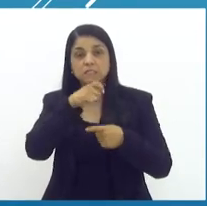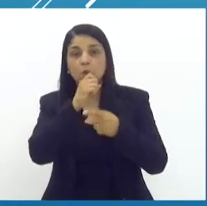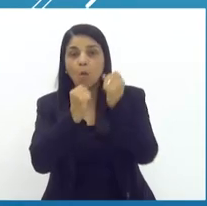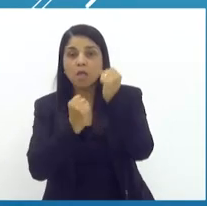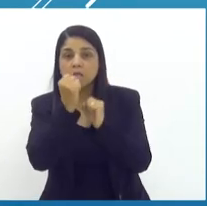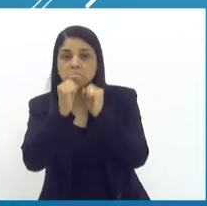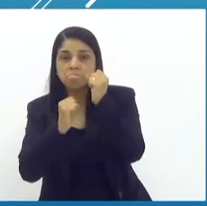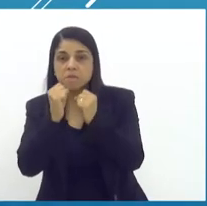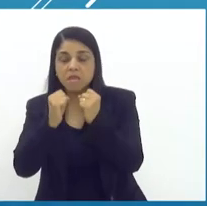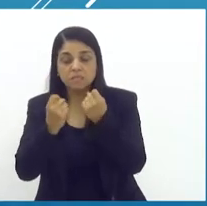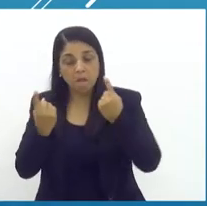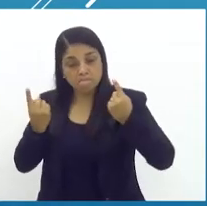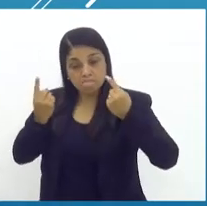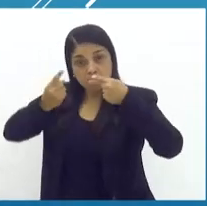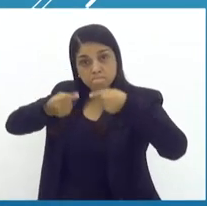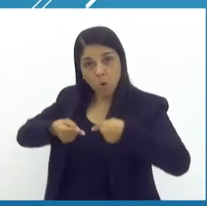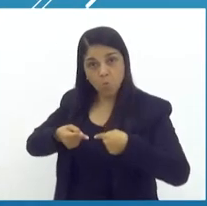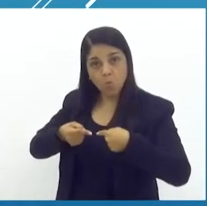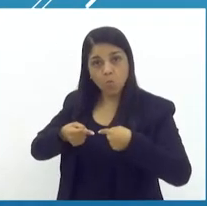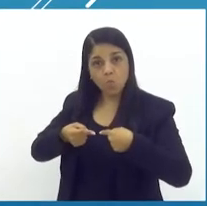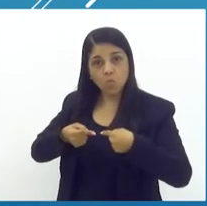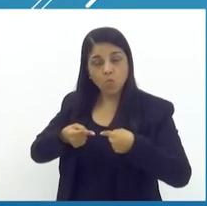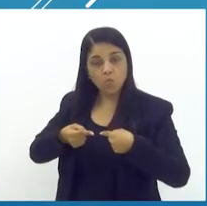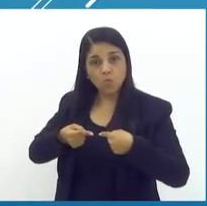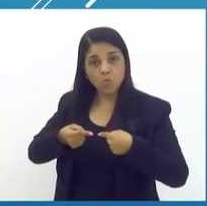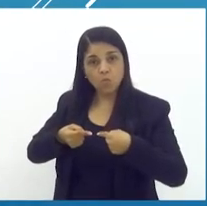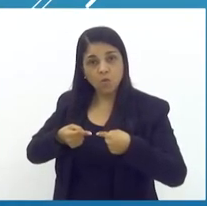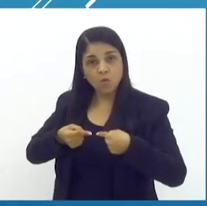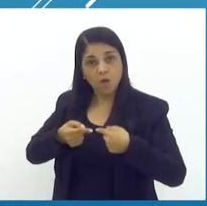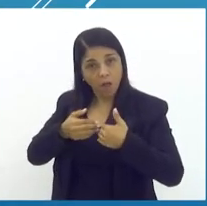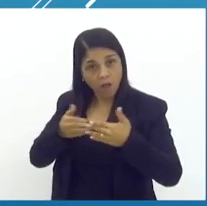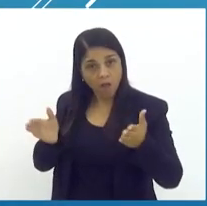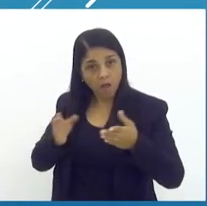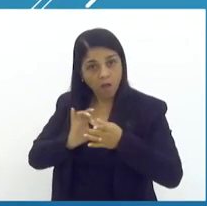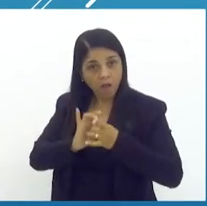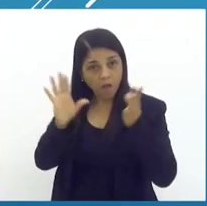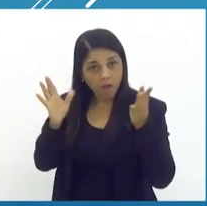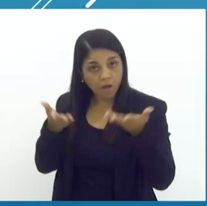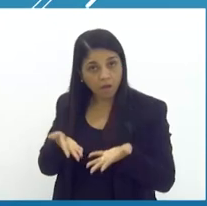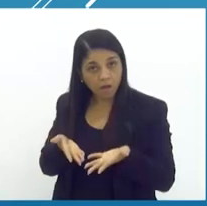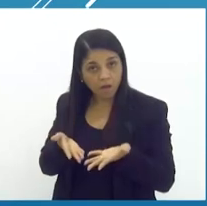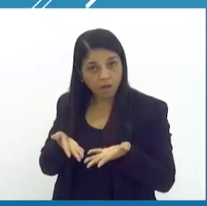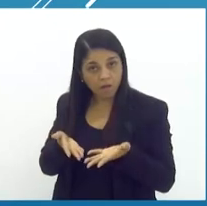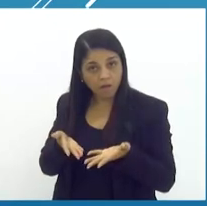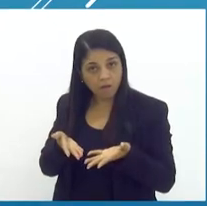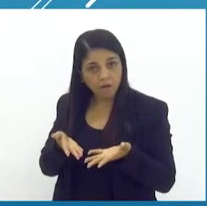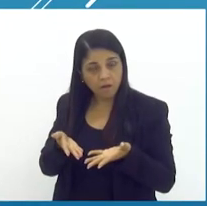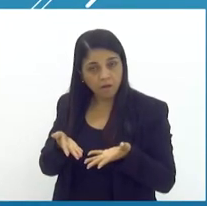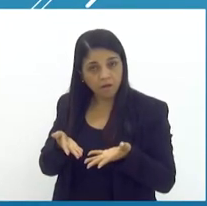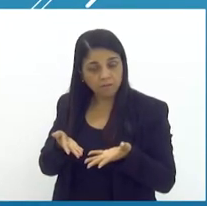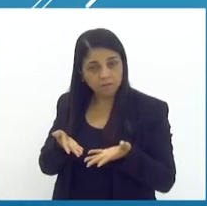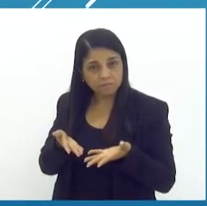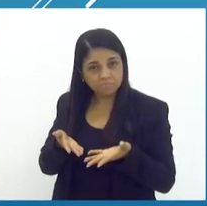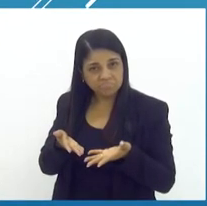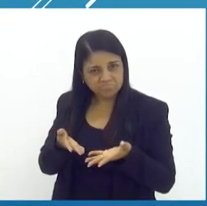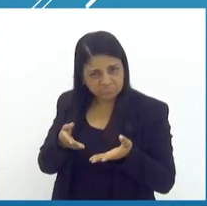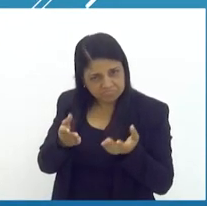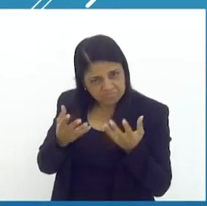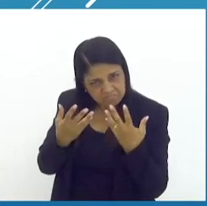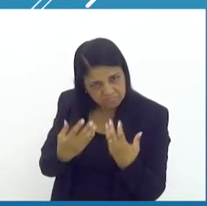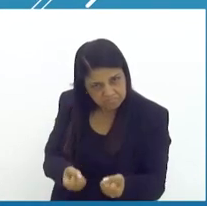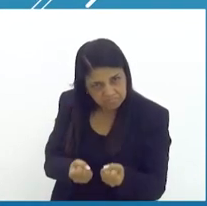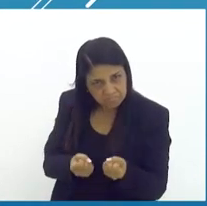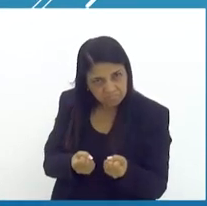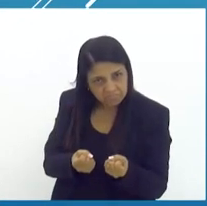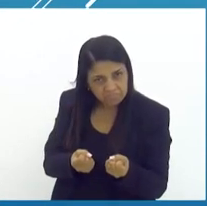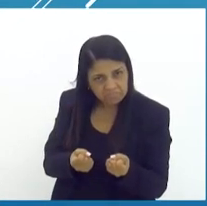podem ser concorrentes tá aberta a possibilidade é razoável isso